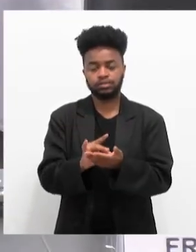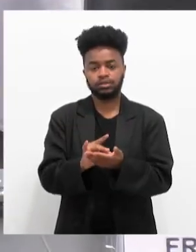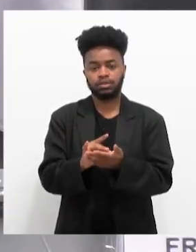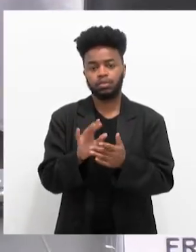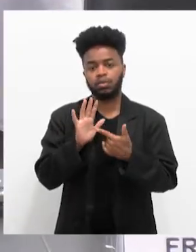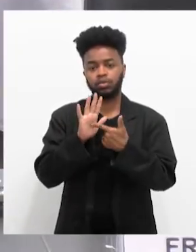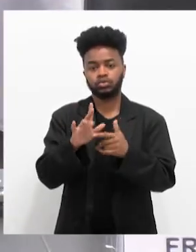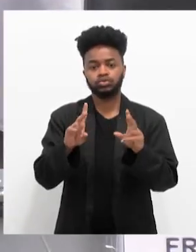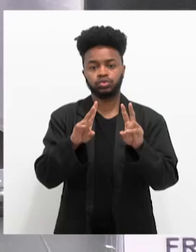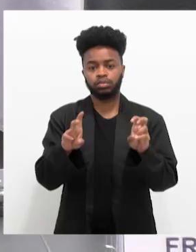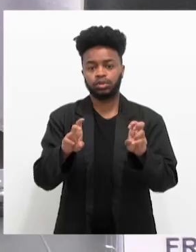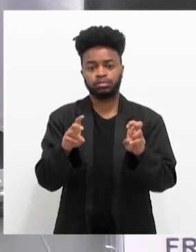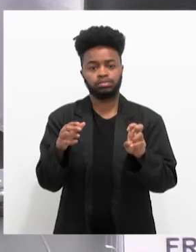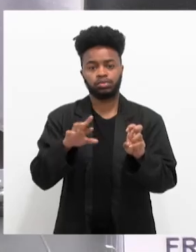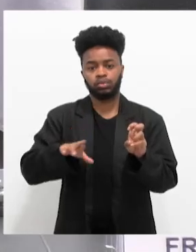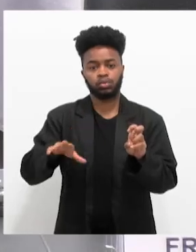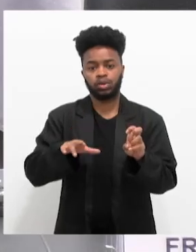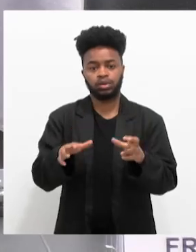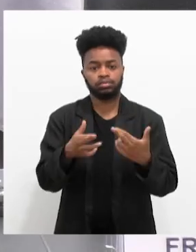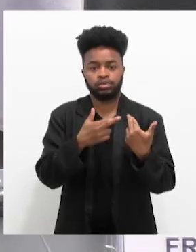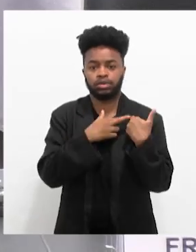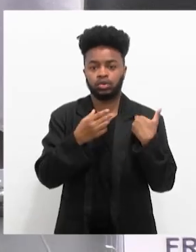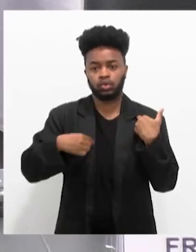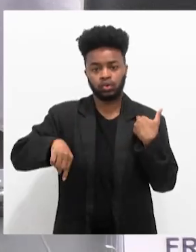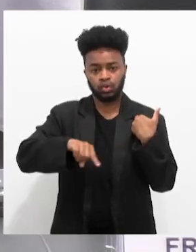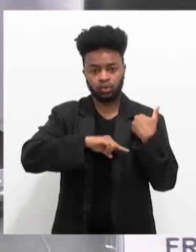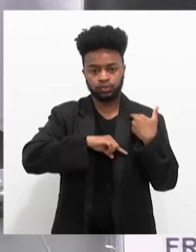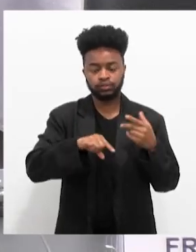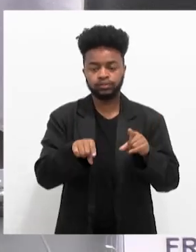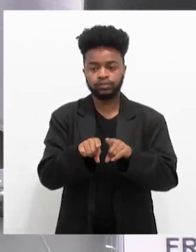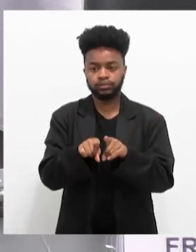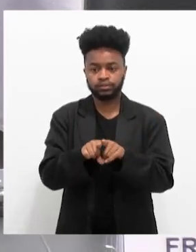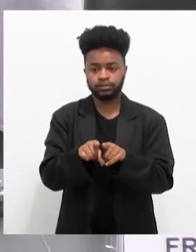competência. Então, além